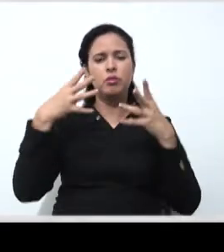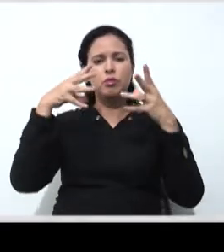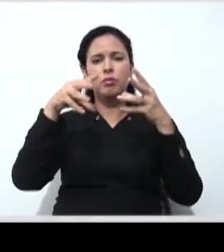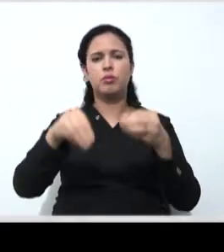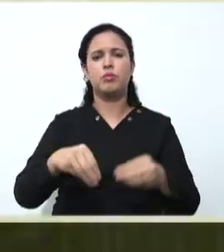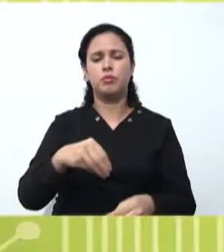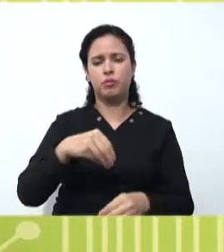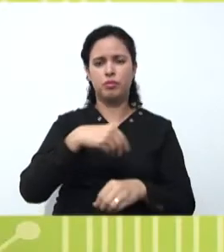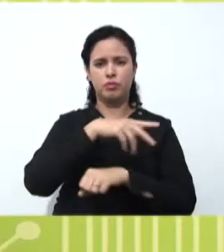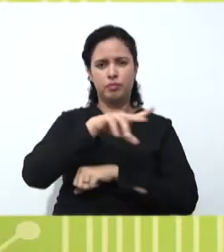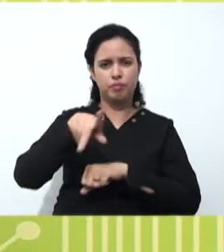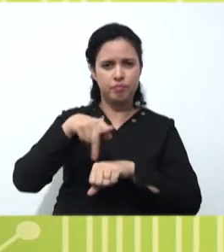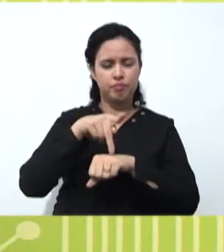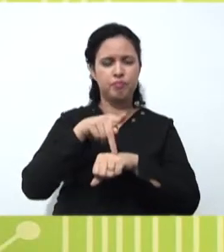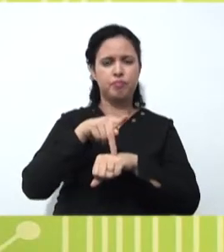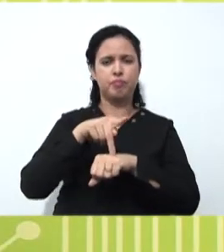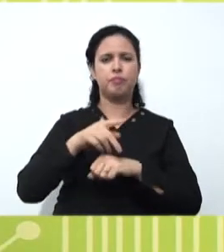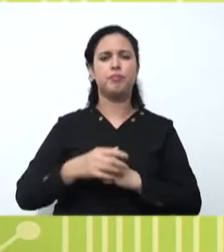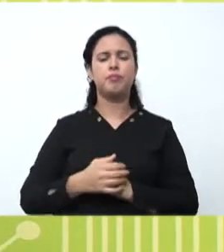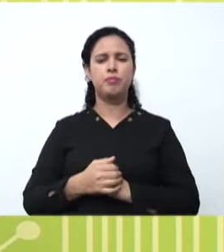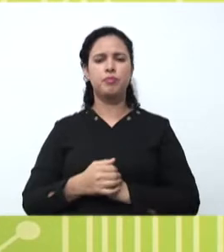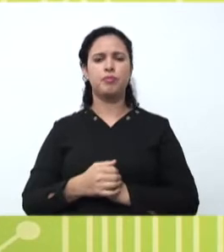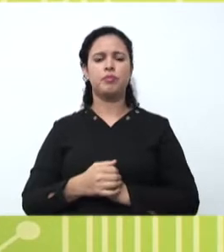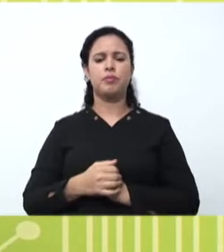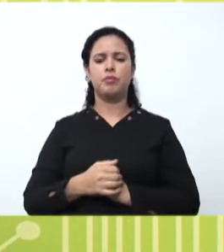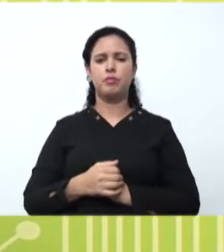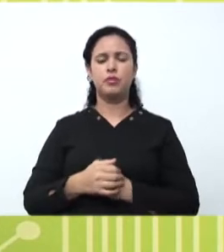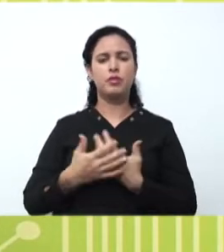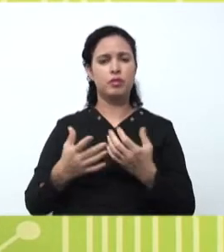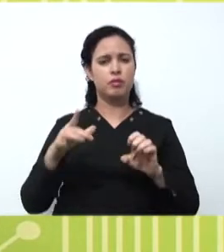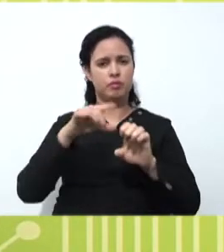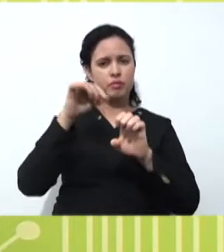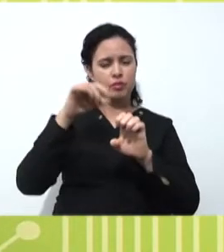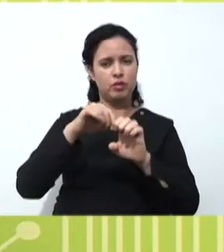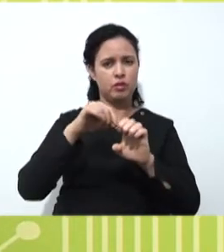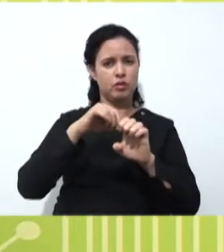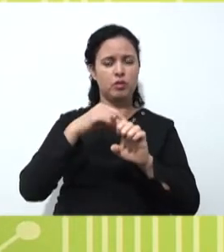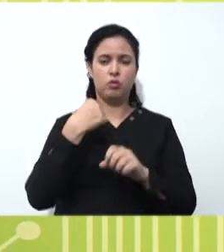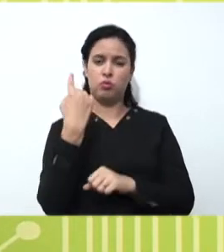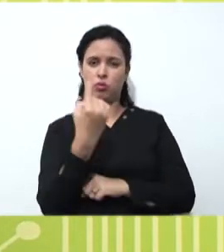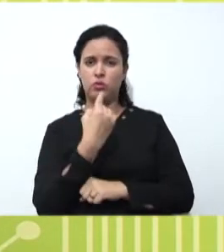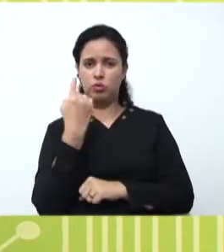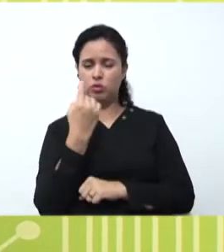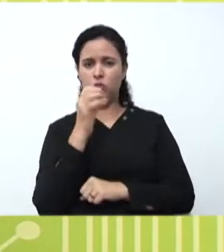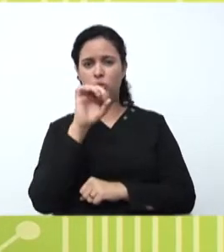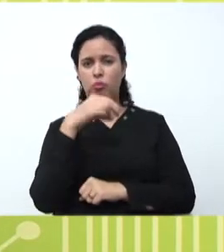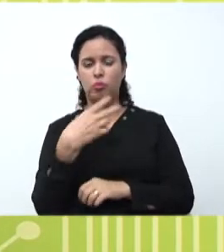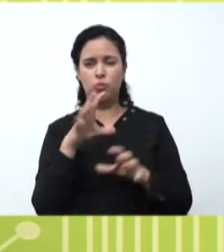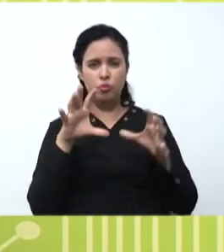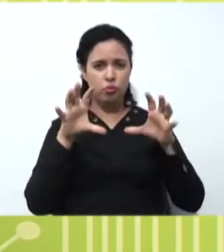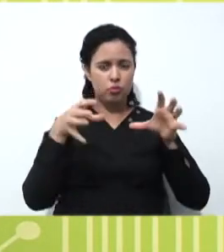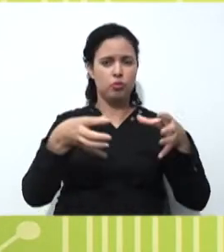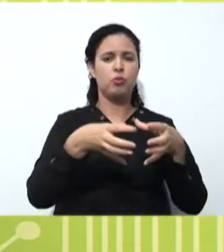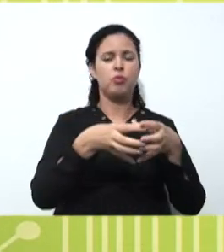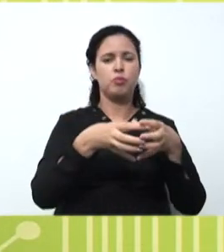nação. Então, quando a gente empreende sozinho ou coletivamente, a gente vai transformar